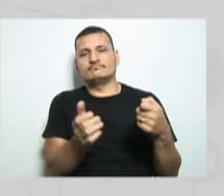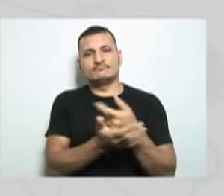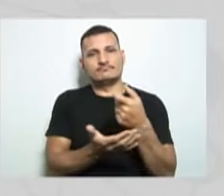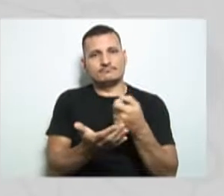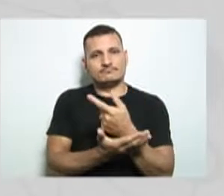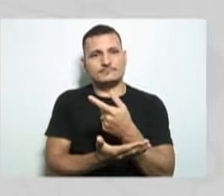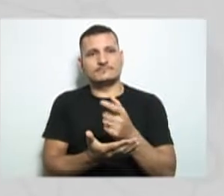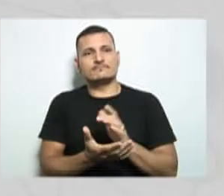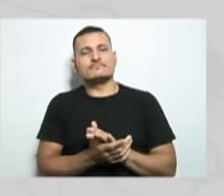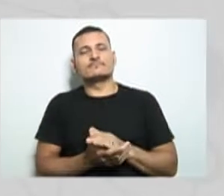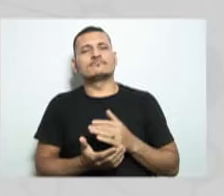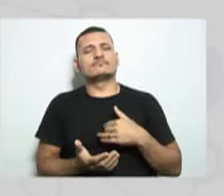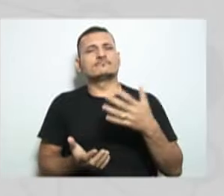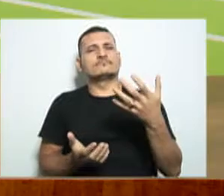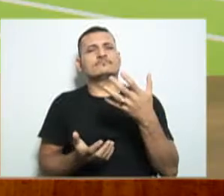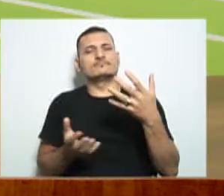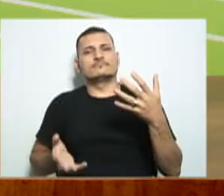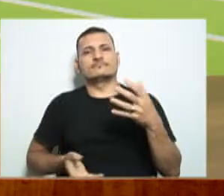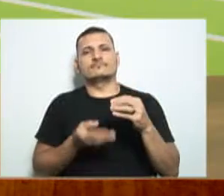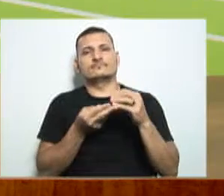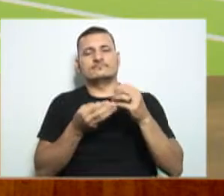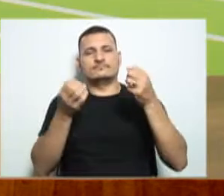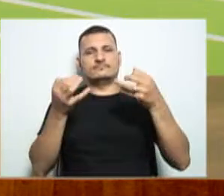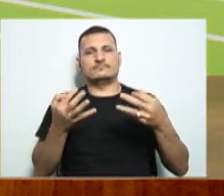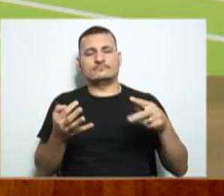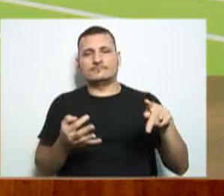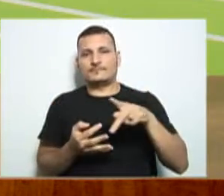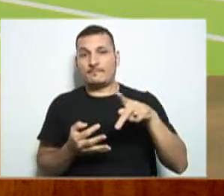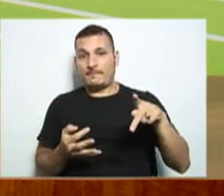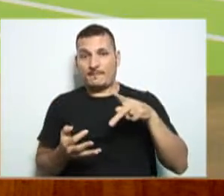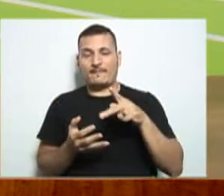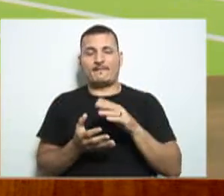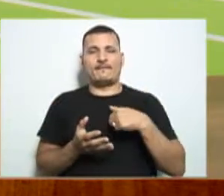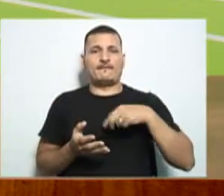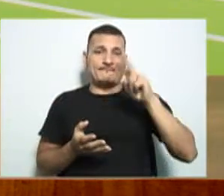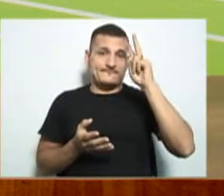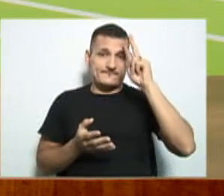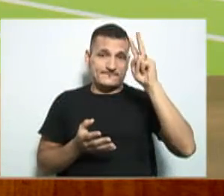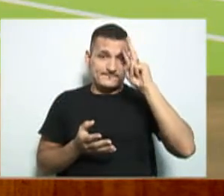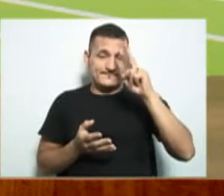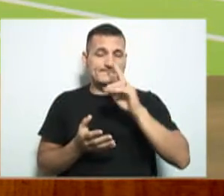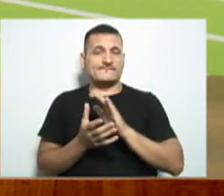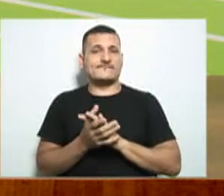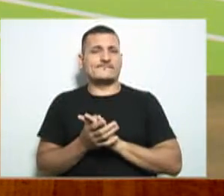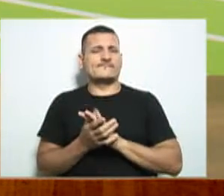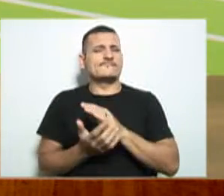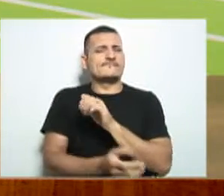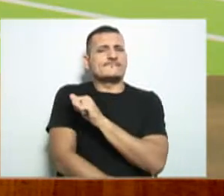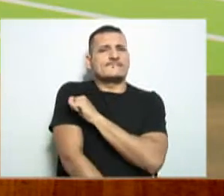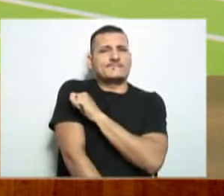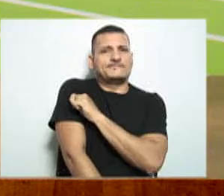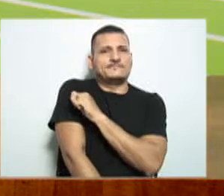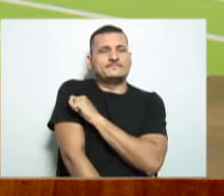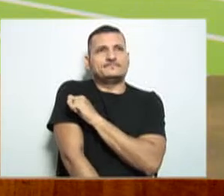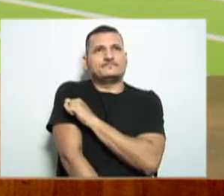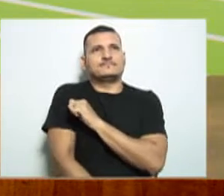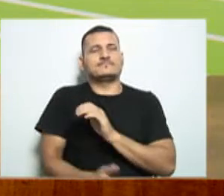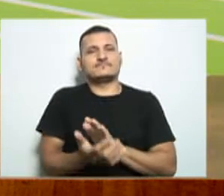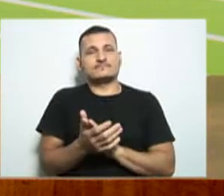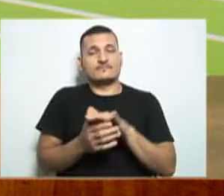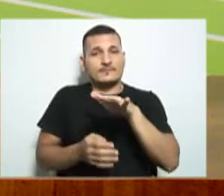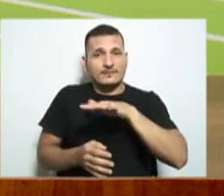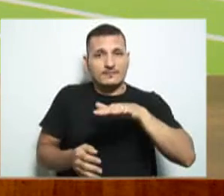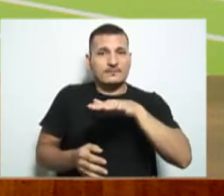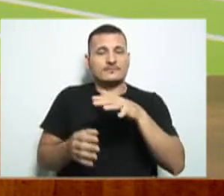só quero complementar o que a professora disse, e eu lembro muito bem dos alunos de